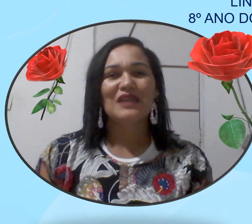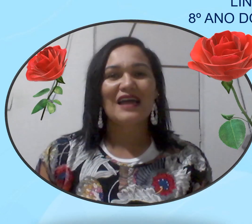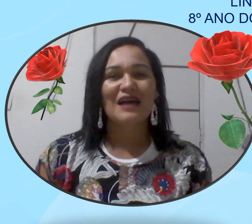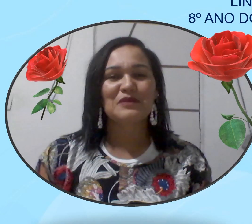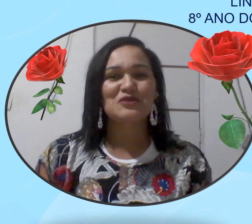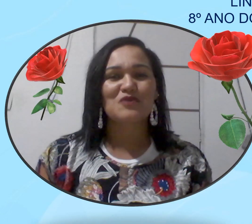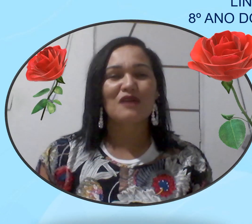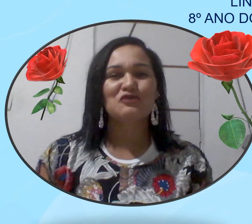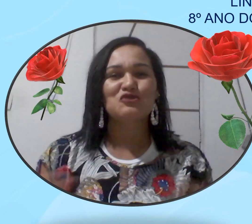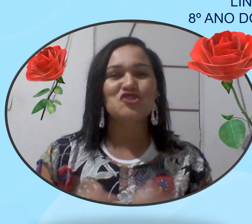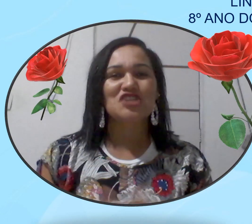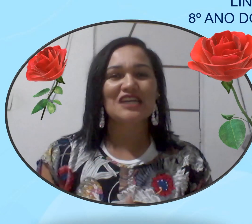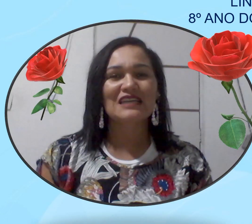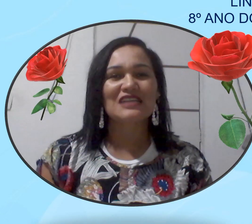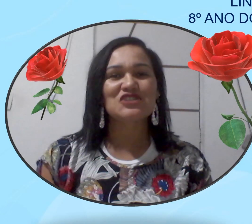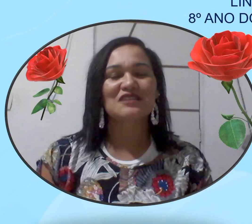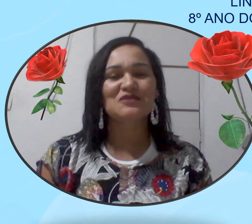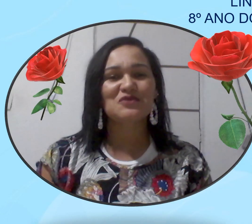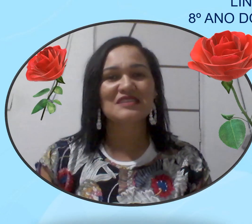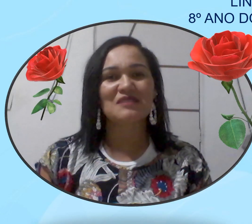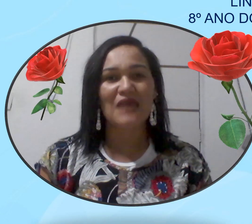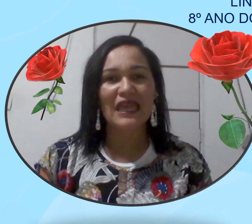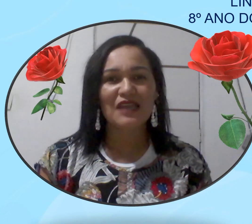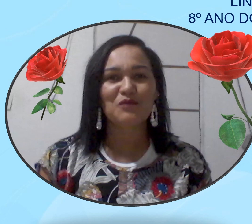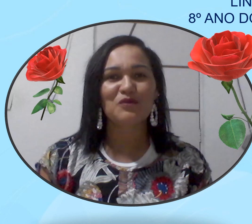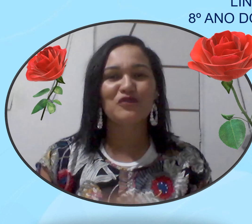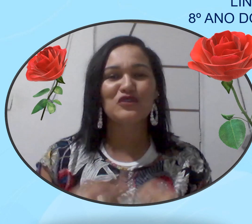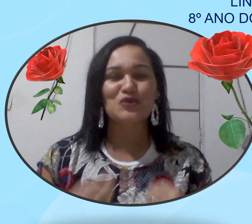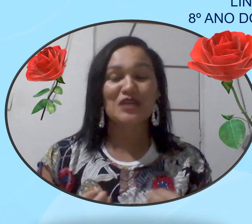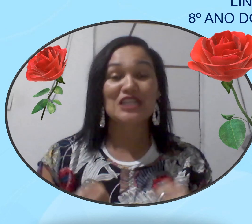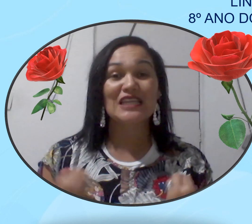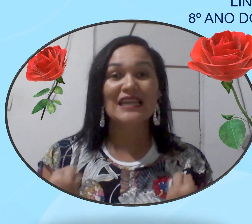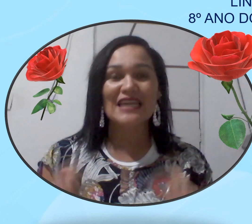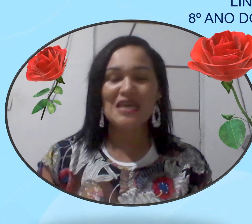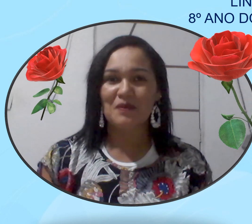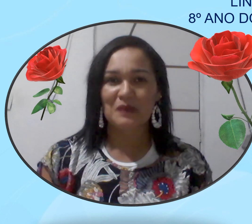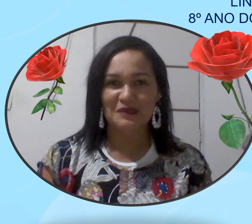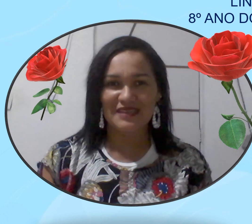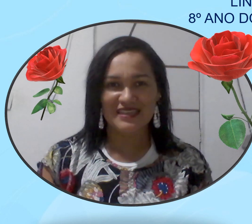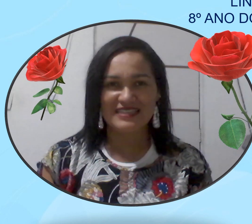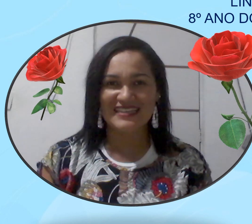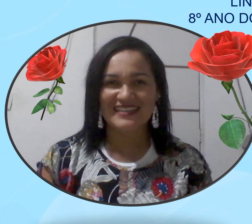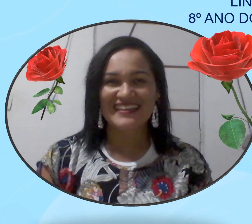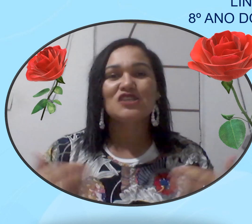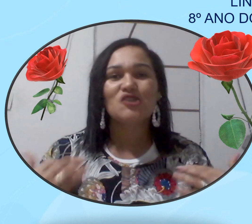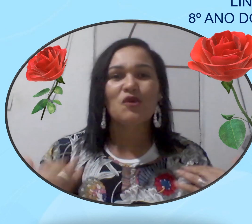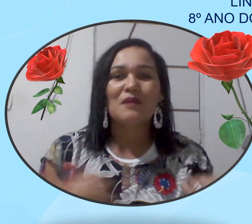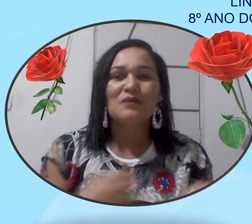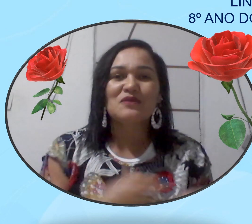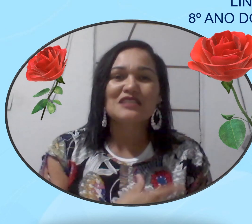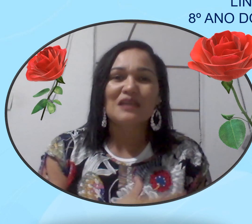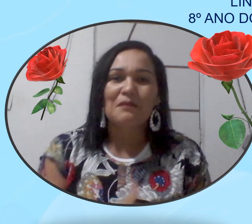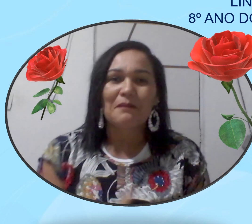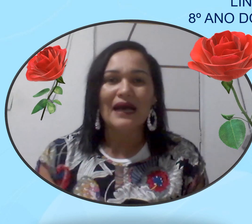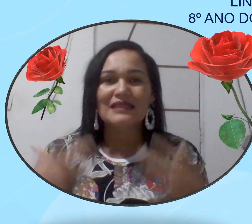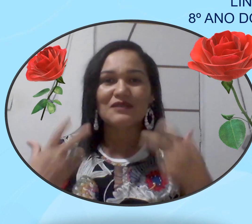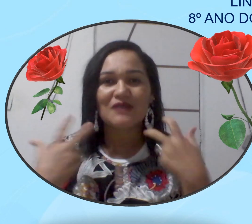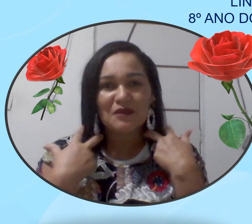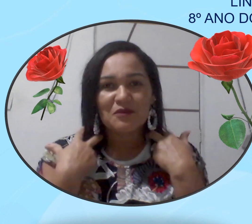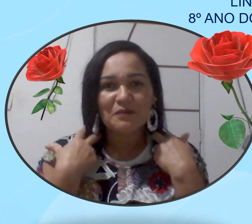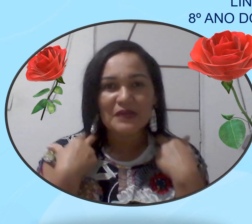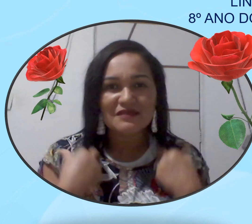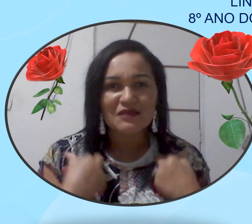o Olá pessoal sou Diana de Jesus Ribeiro professora de língua portuguesa estou com uma blusa